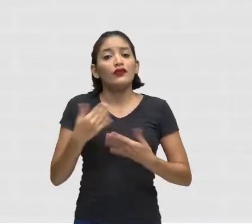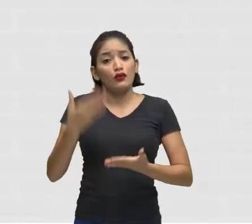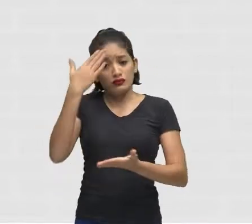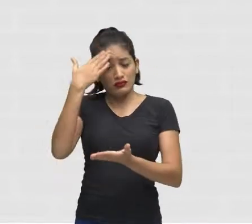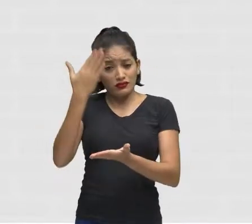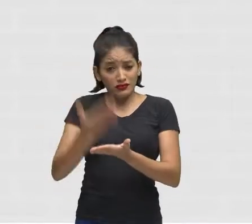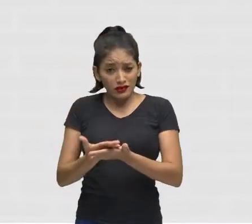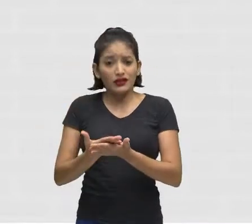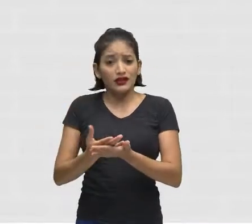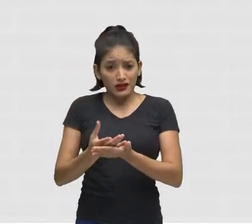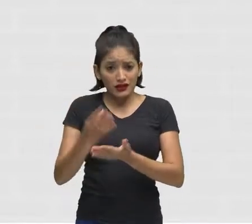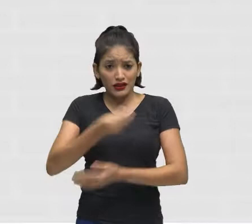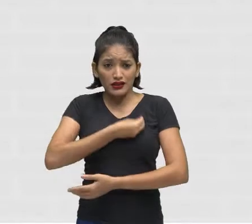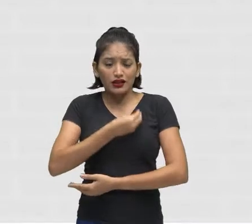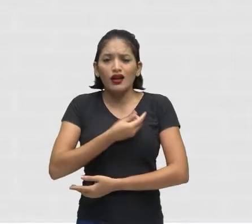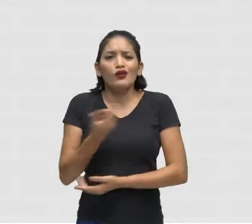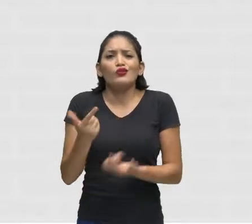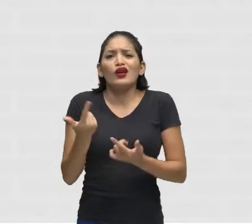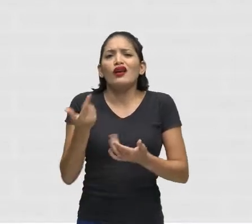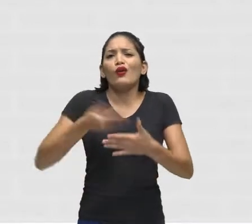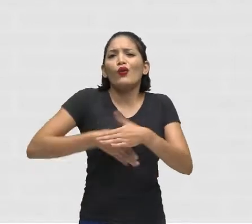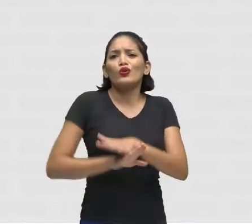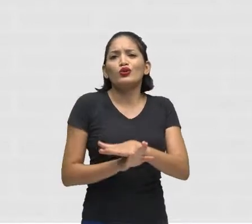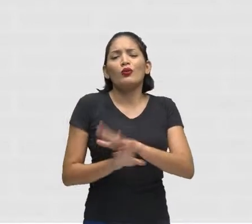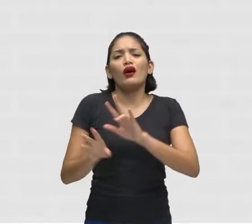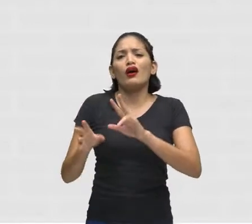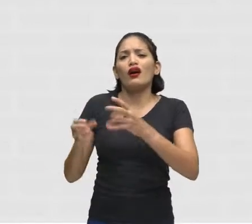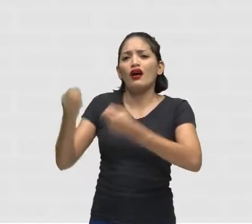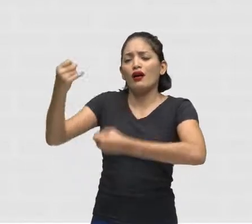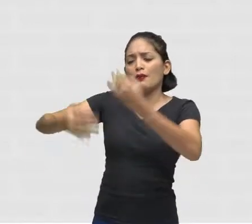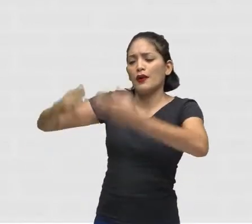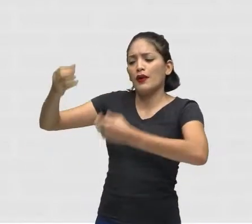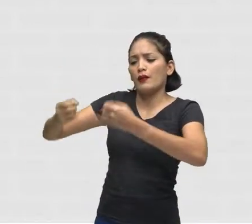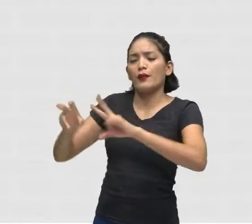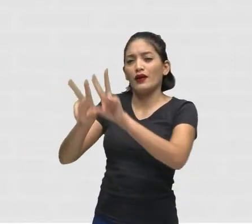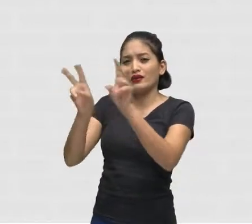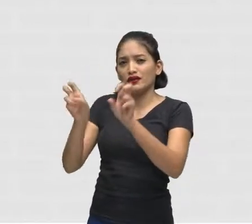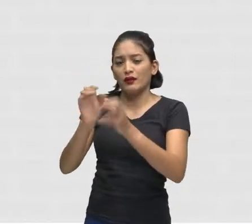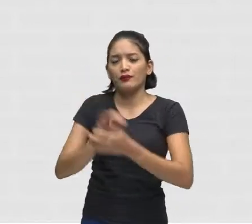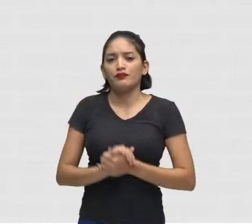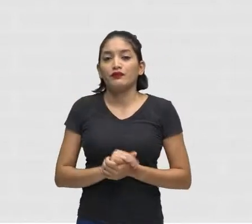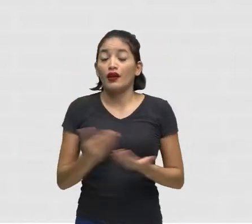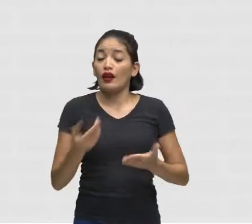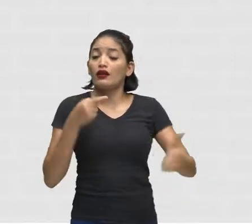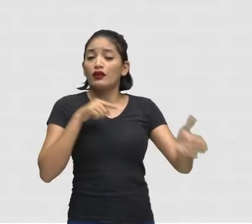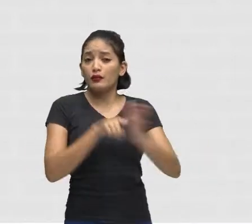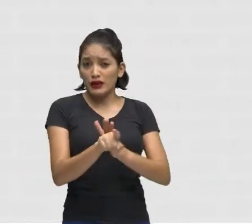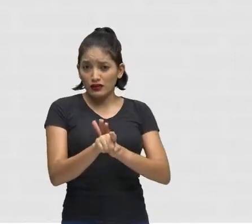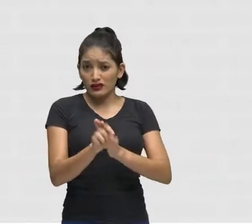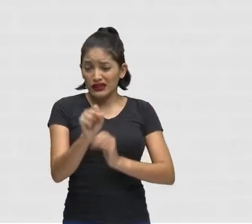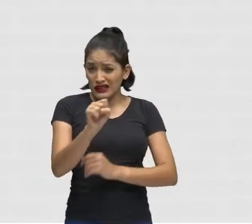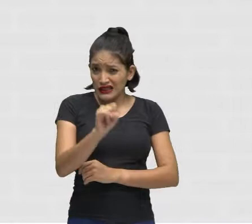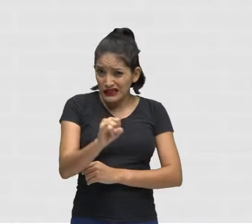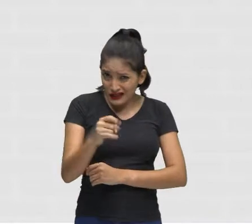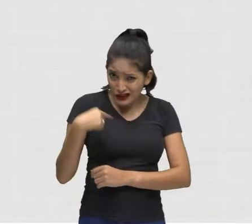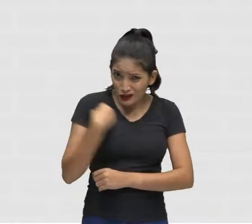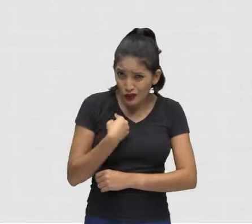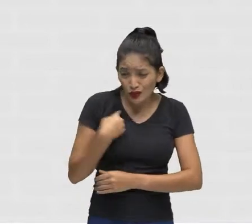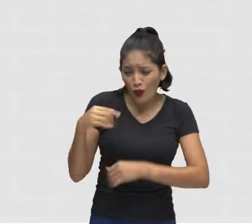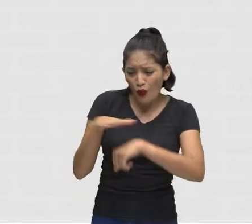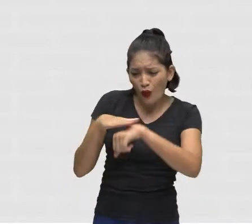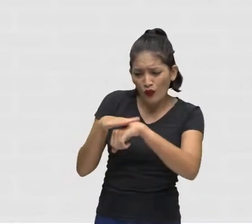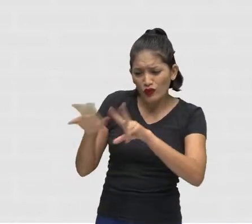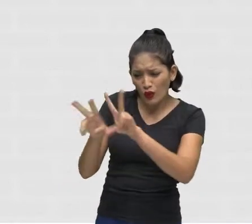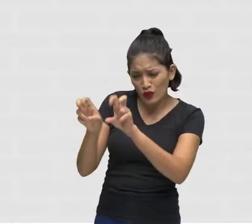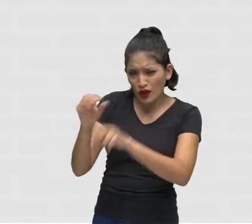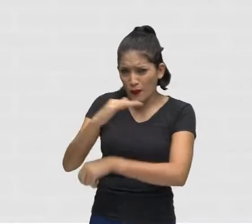vida, não somos acostumados a falar sobre. E aí eu questiono você, se a gente já não fala da morte como um processo